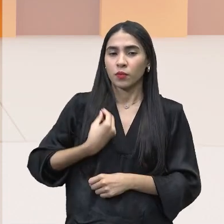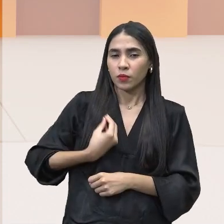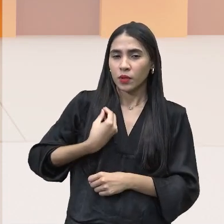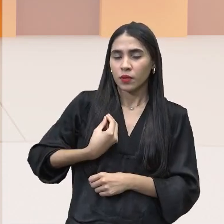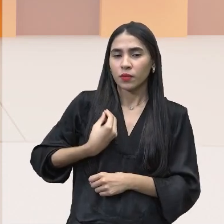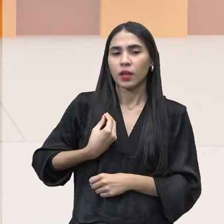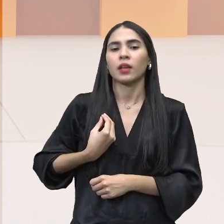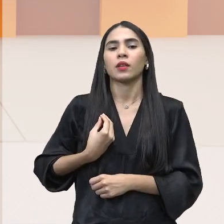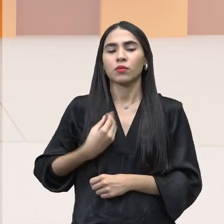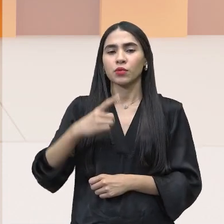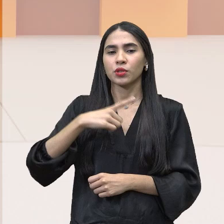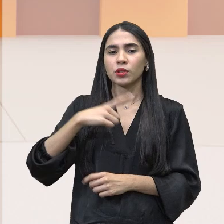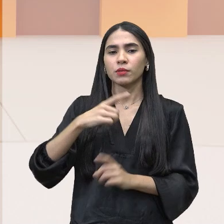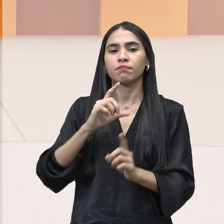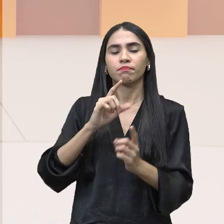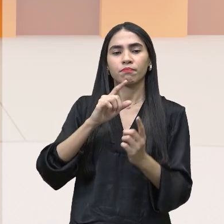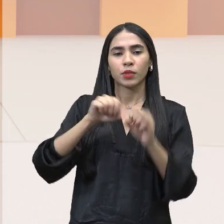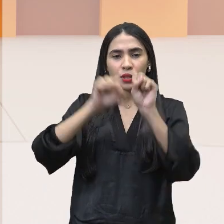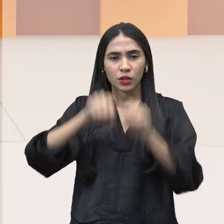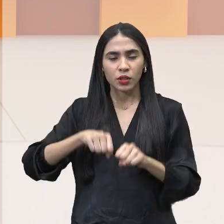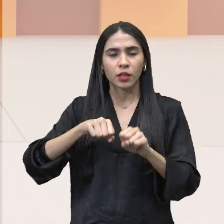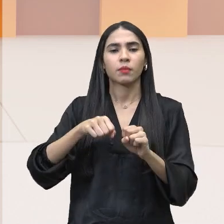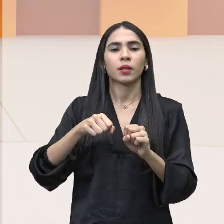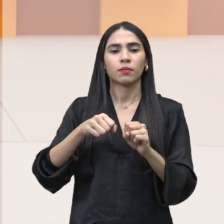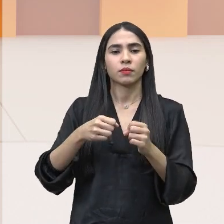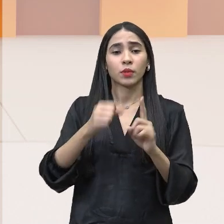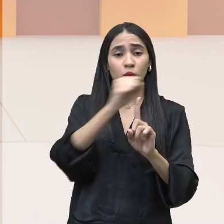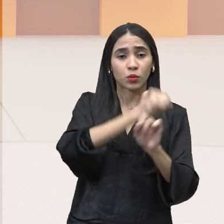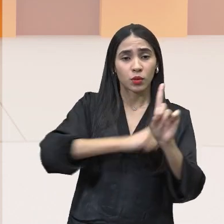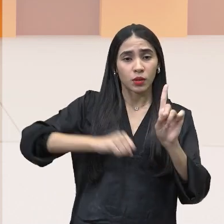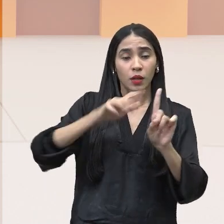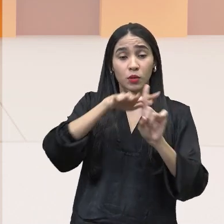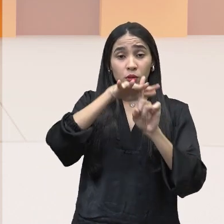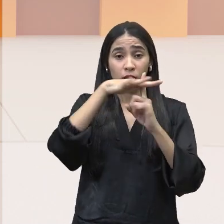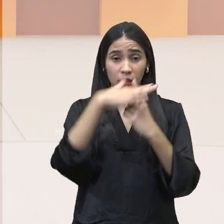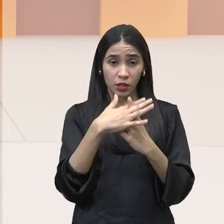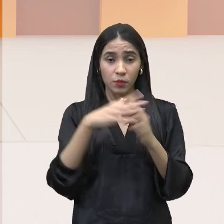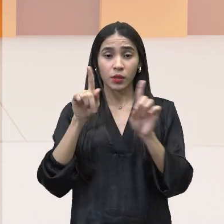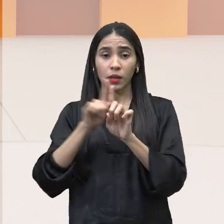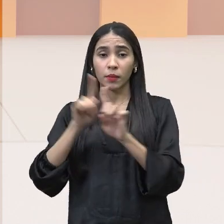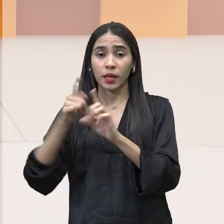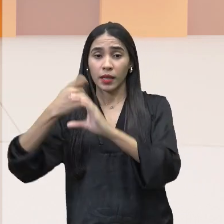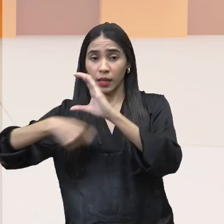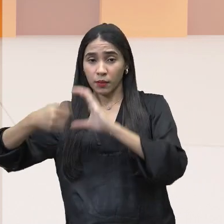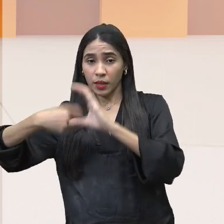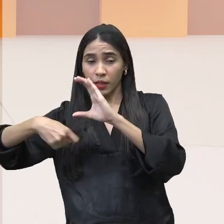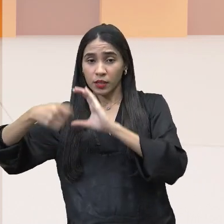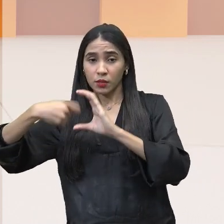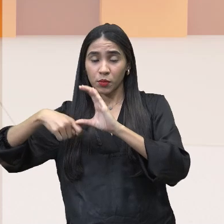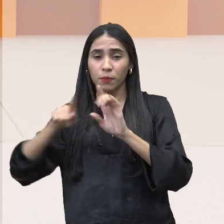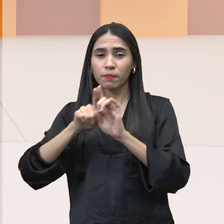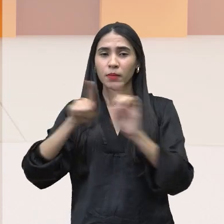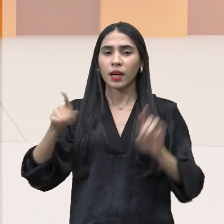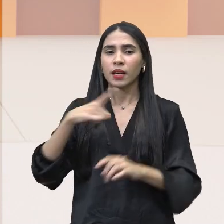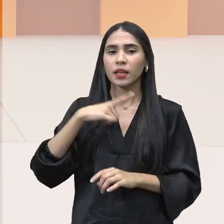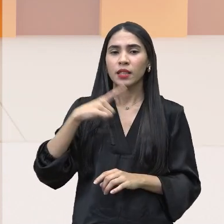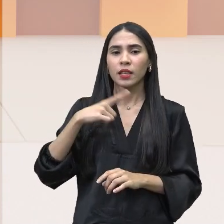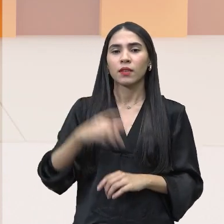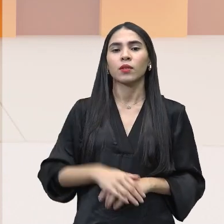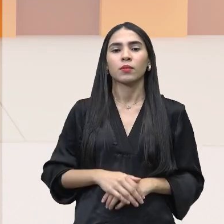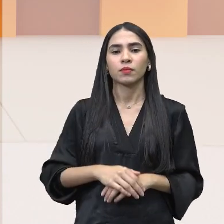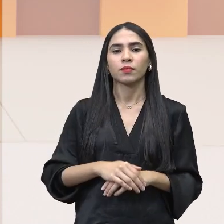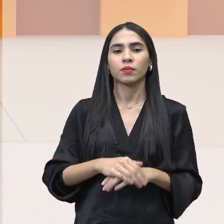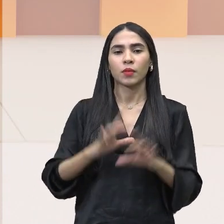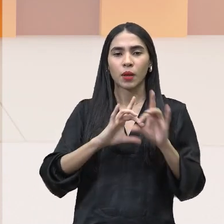dois modelos, o socialismo e o capitalismo. Porém, houve uma predominância e uma hegemonia